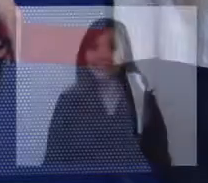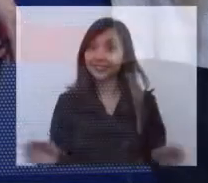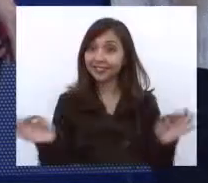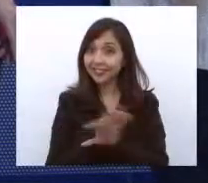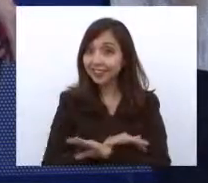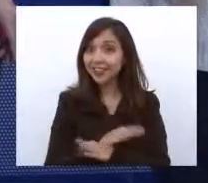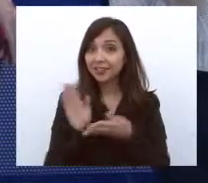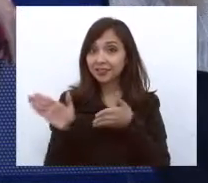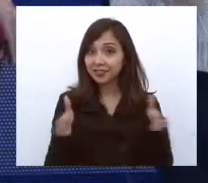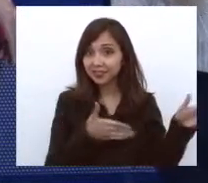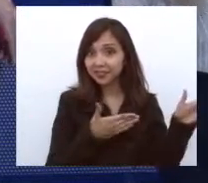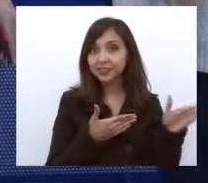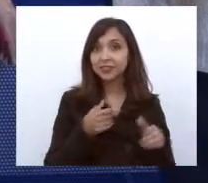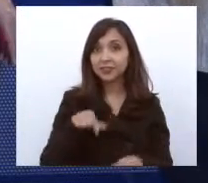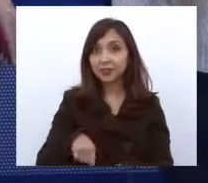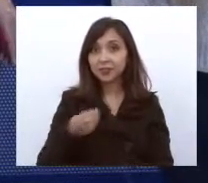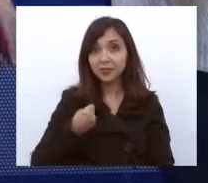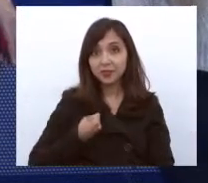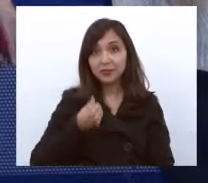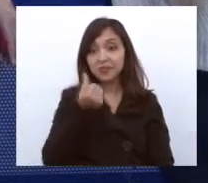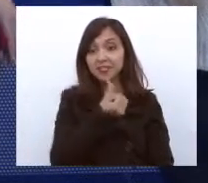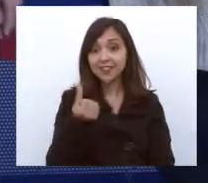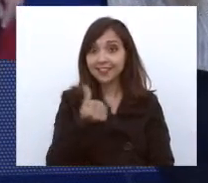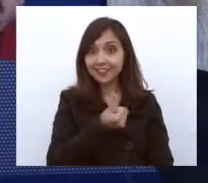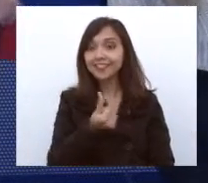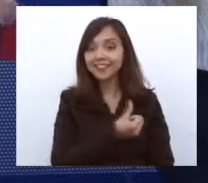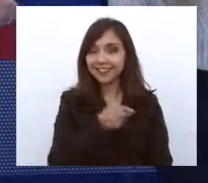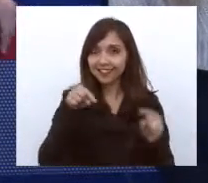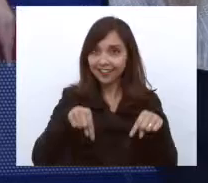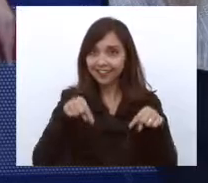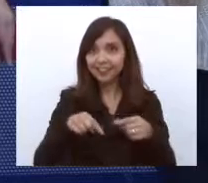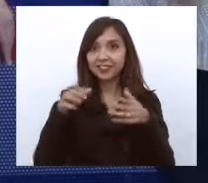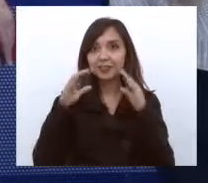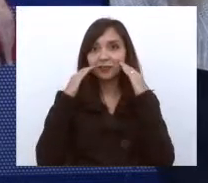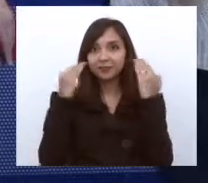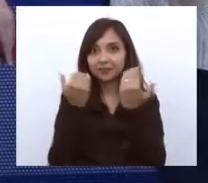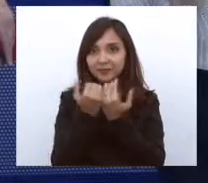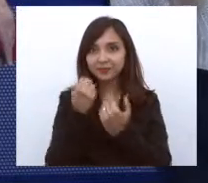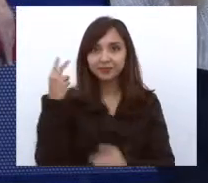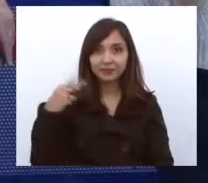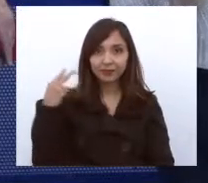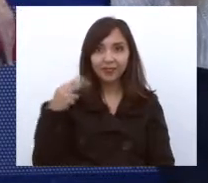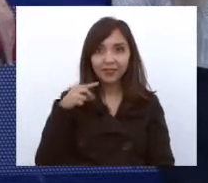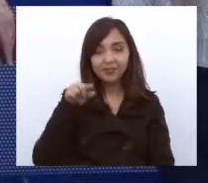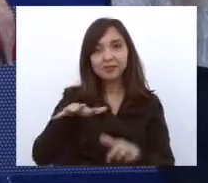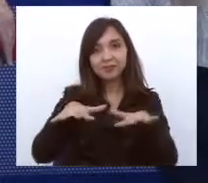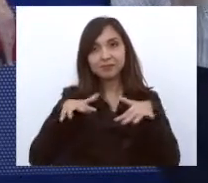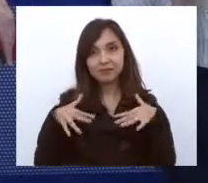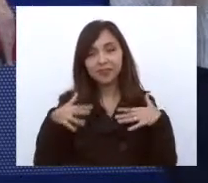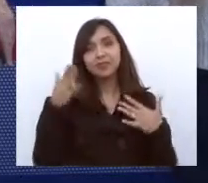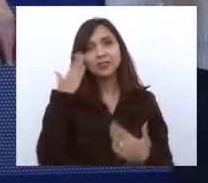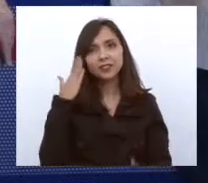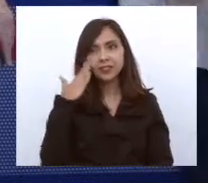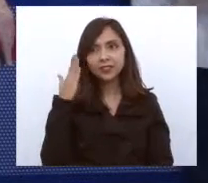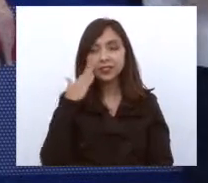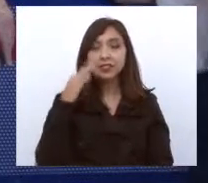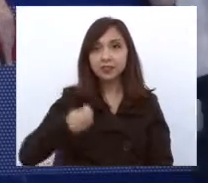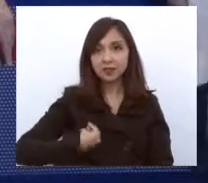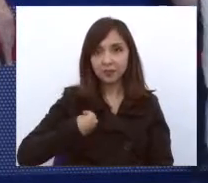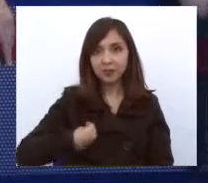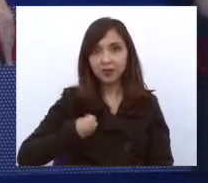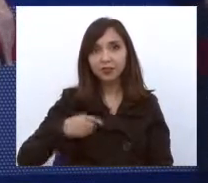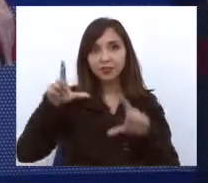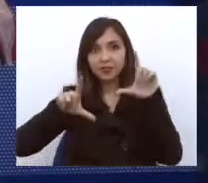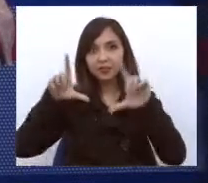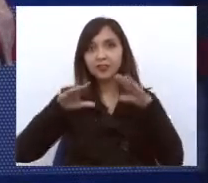Encerrada, portanto, então, a sessão ordinária de número 66, aqui na Câmara dos Vereadores, no plenário. Você sabe, você confere sempre ao vivo aqui pela